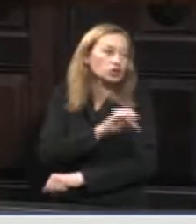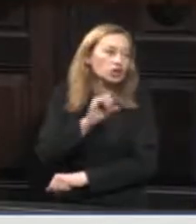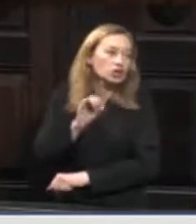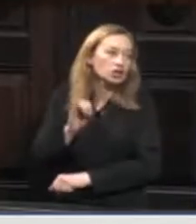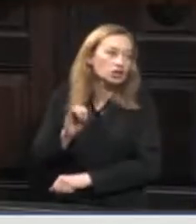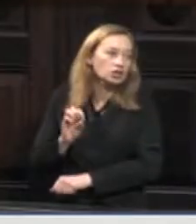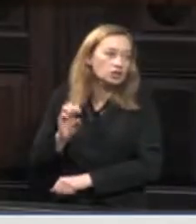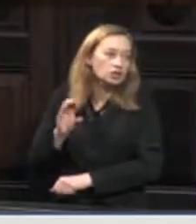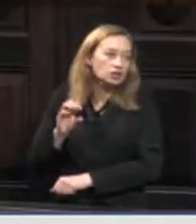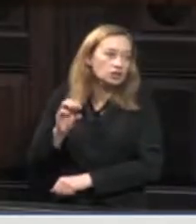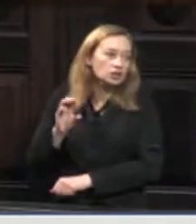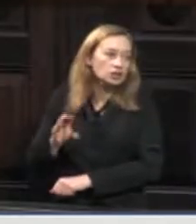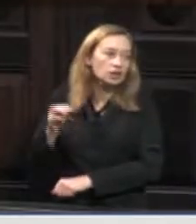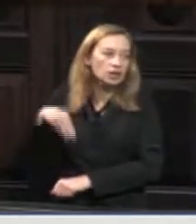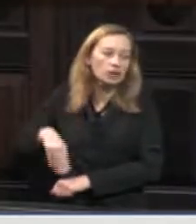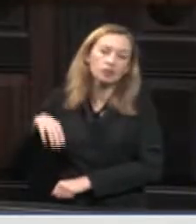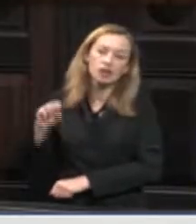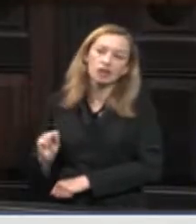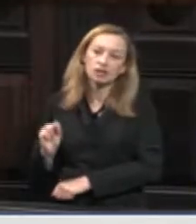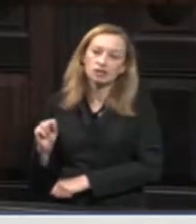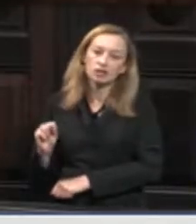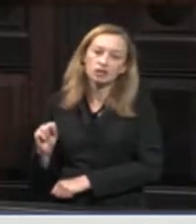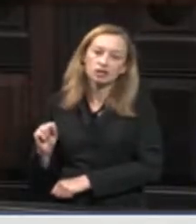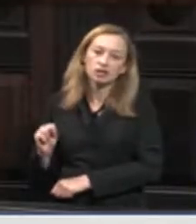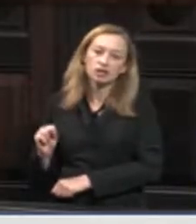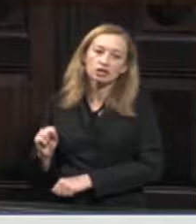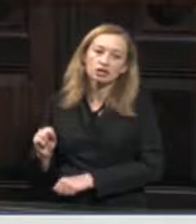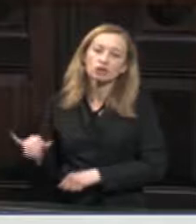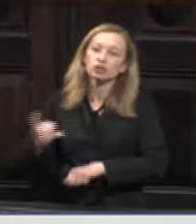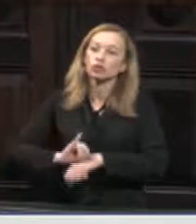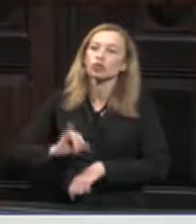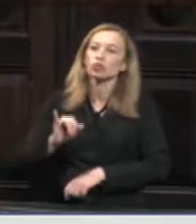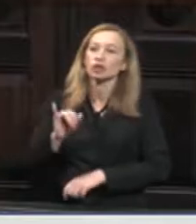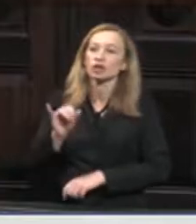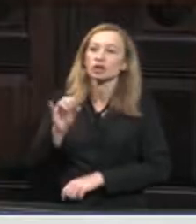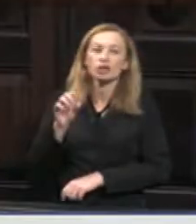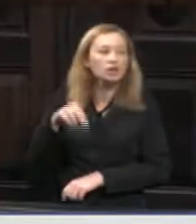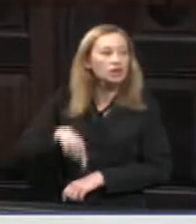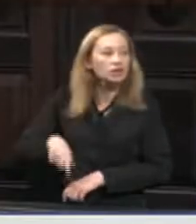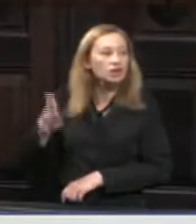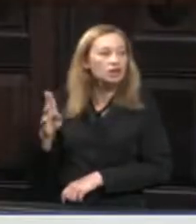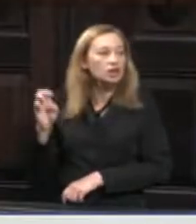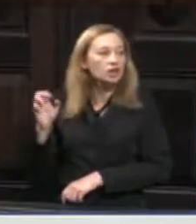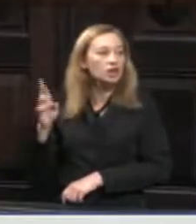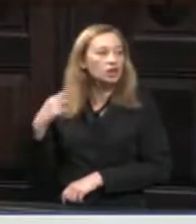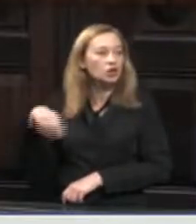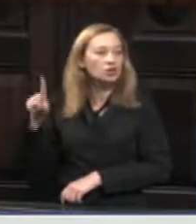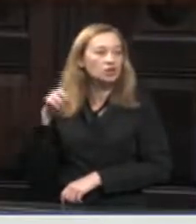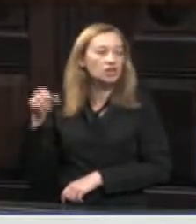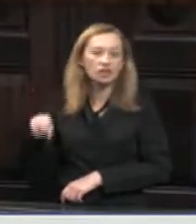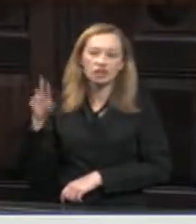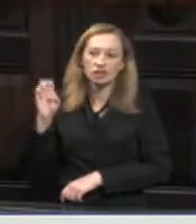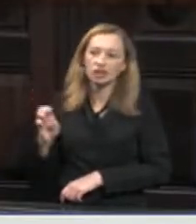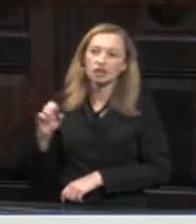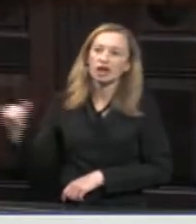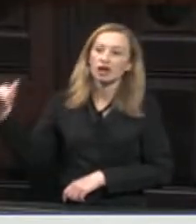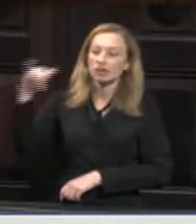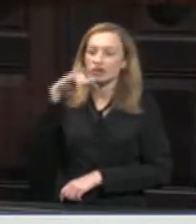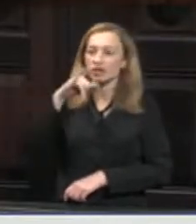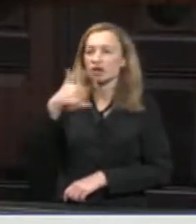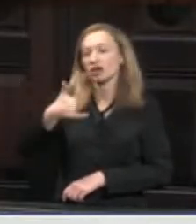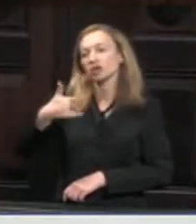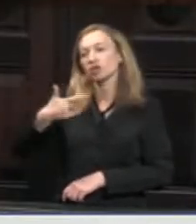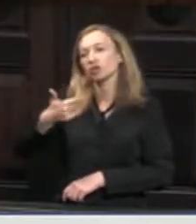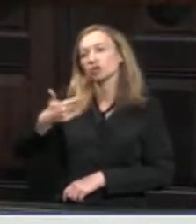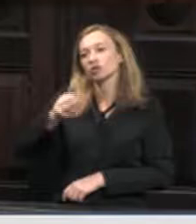ICMS em cima do querosene do avião é na ordem de 12%. Hoje eu protocolei